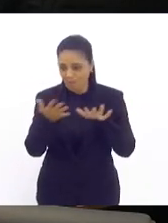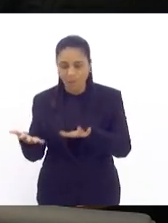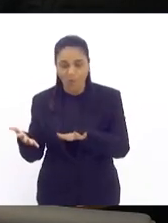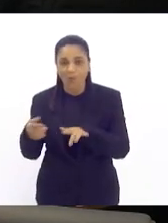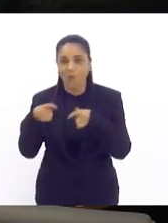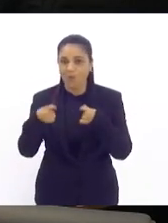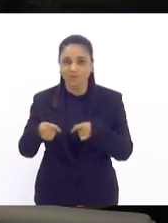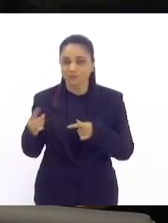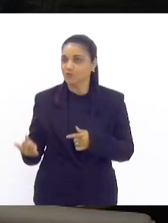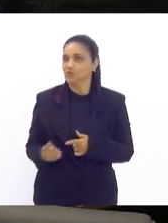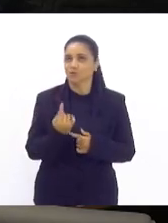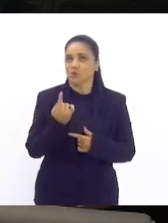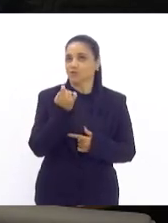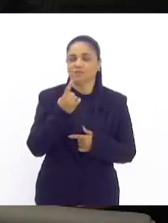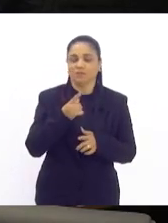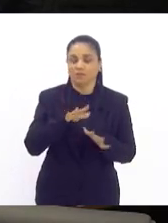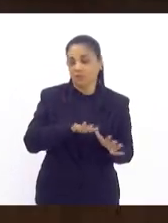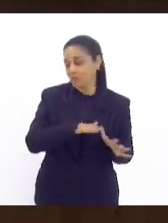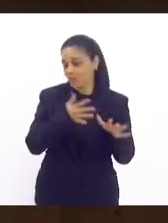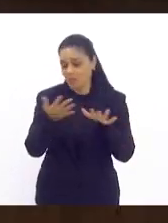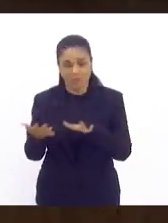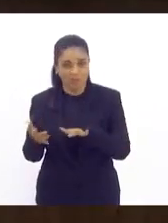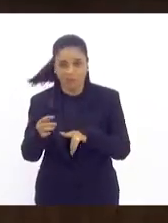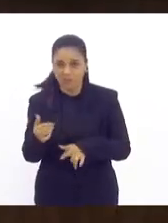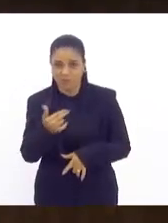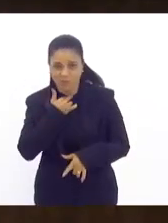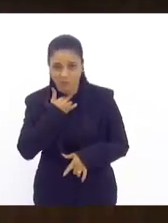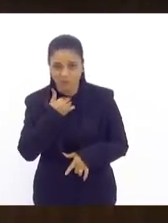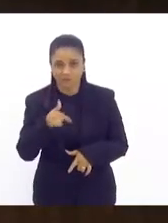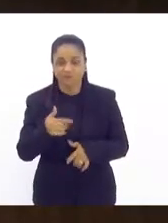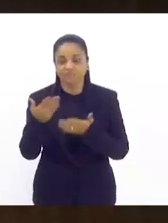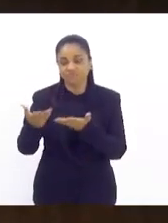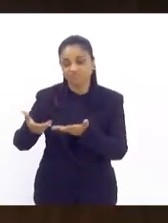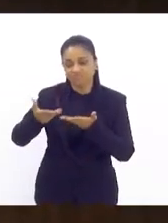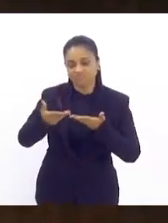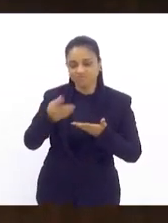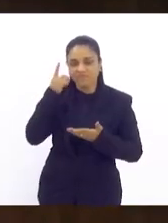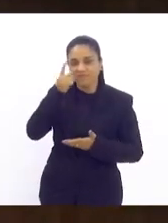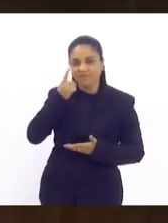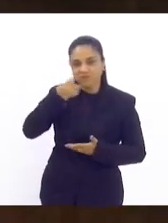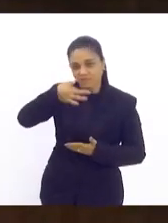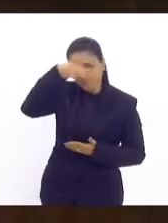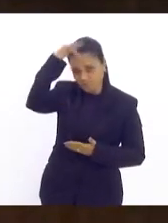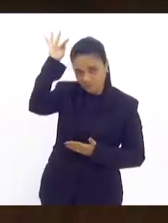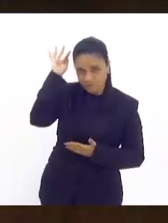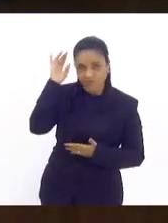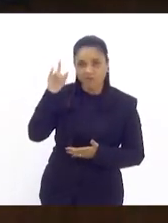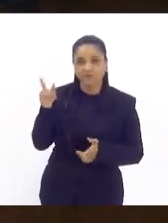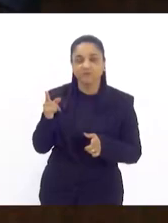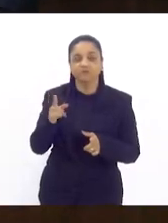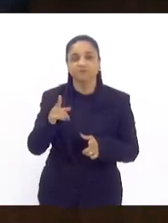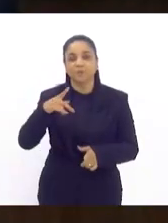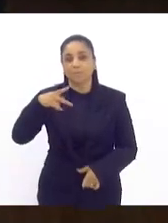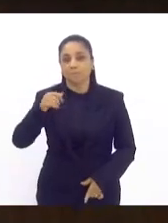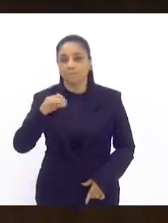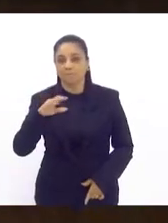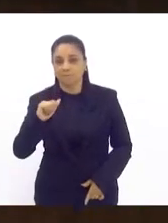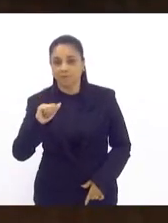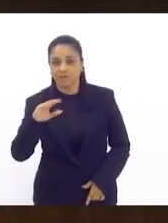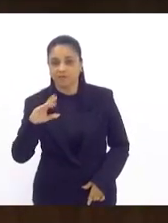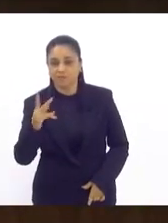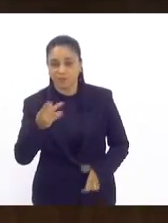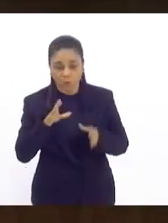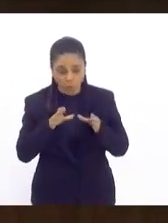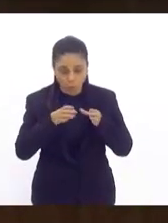presente é apenas convidar o deputado Fred Pacheco que é o presidente da Comissão que